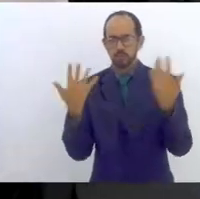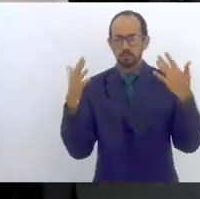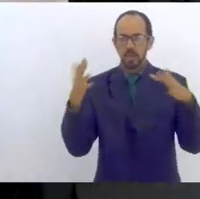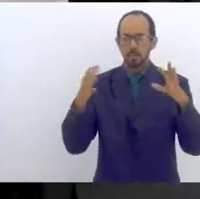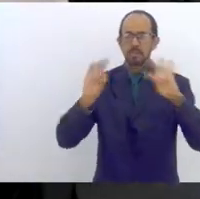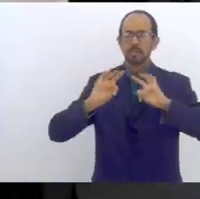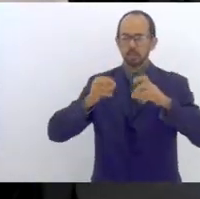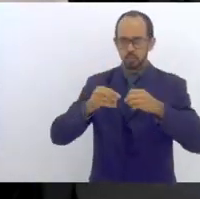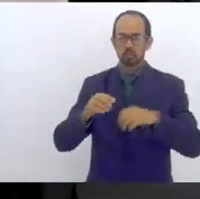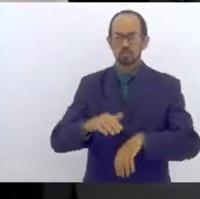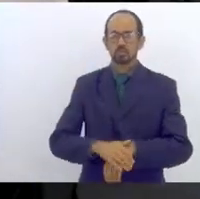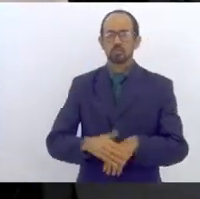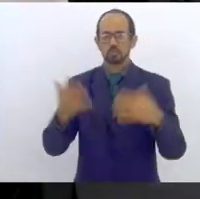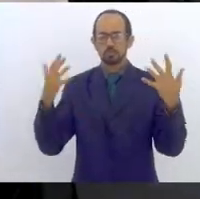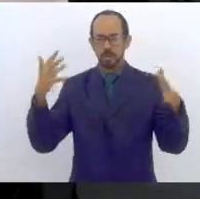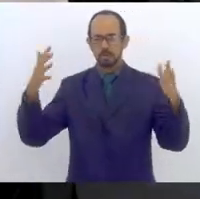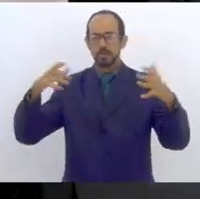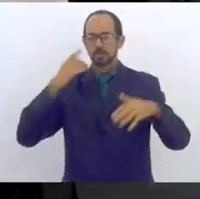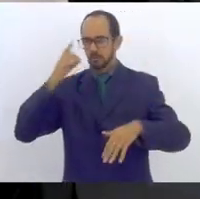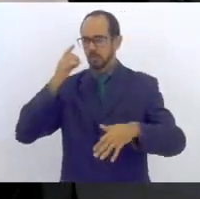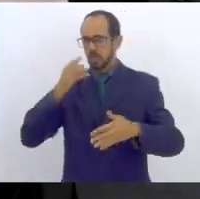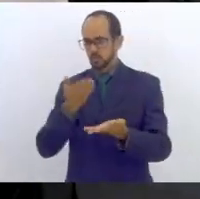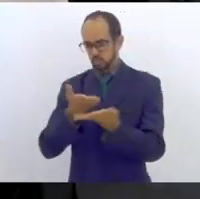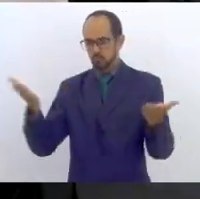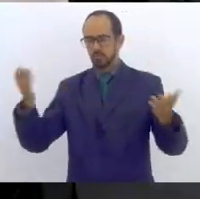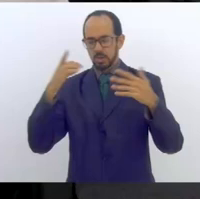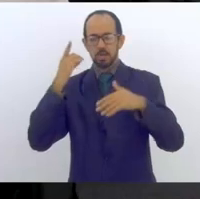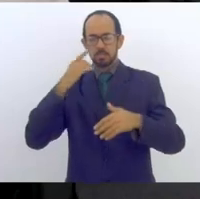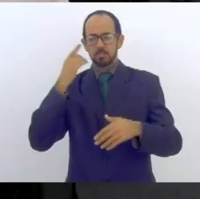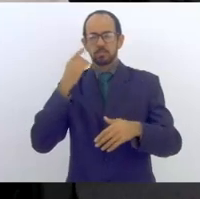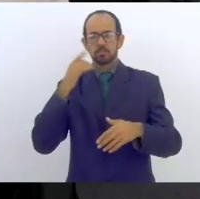parabéns seu Deputado parabéns moleque